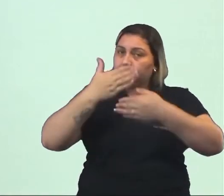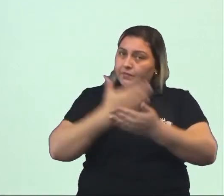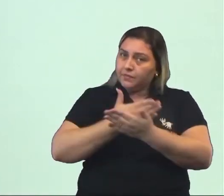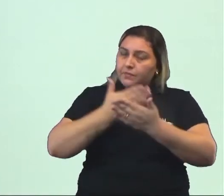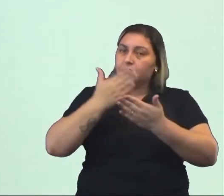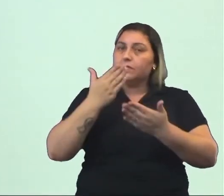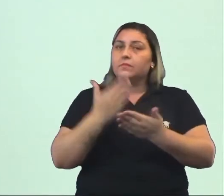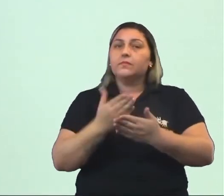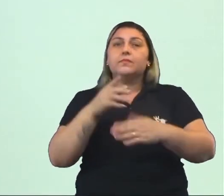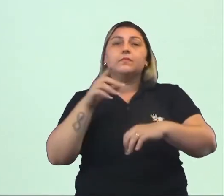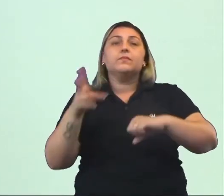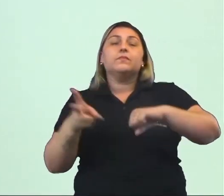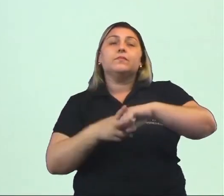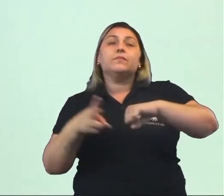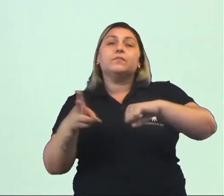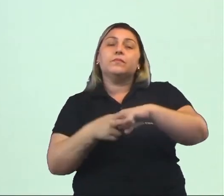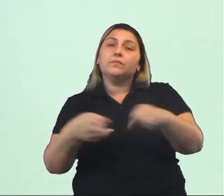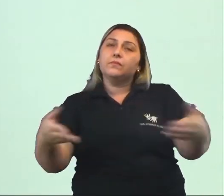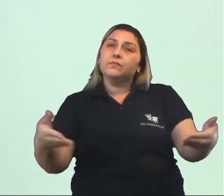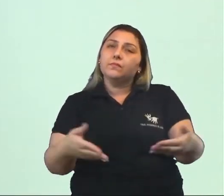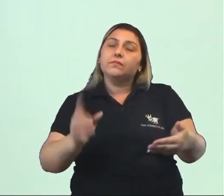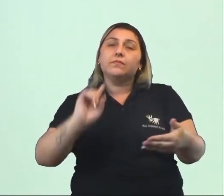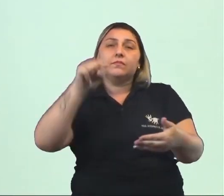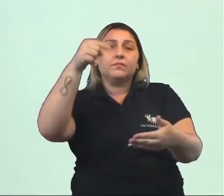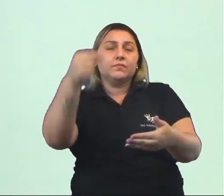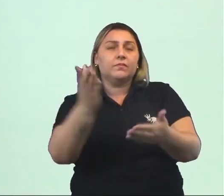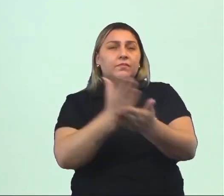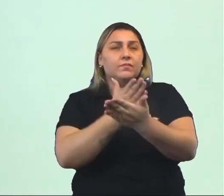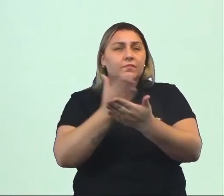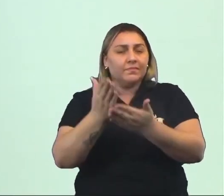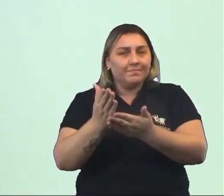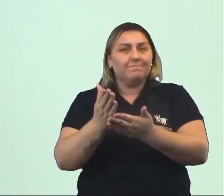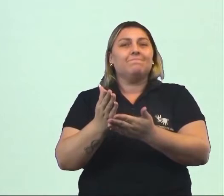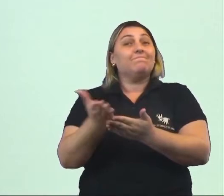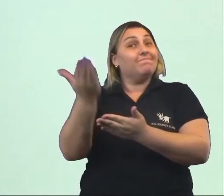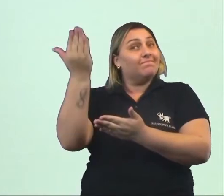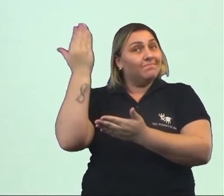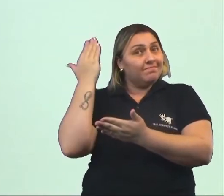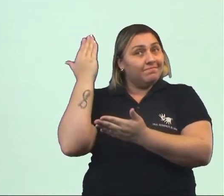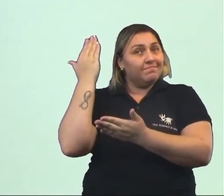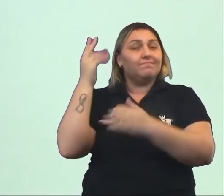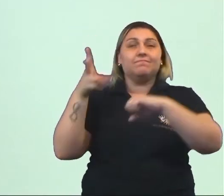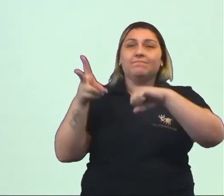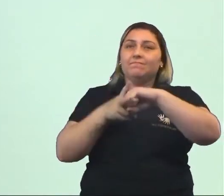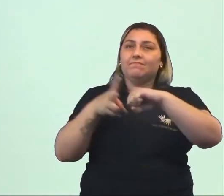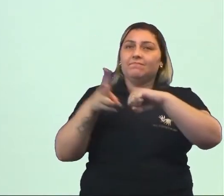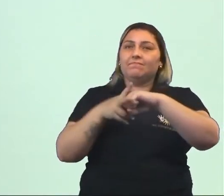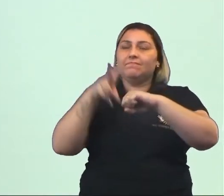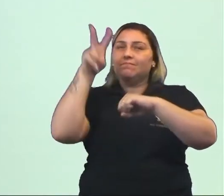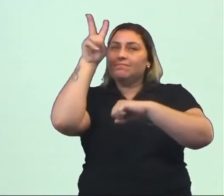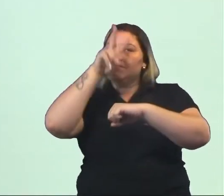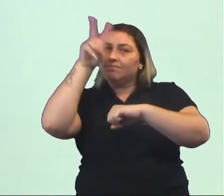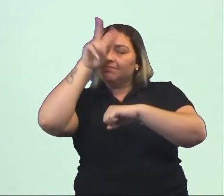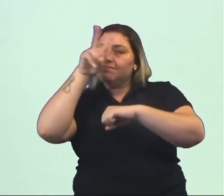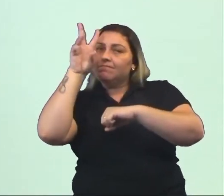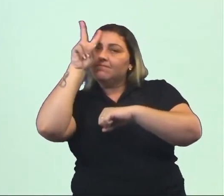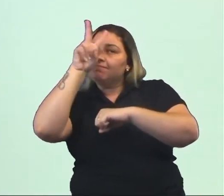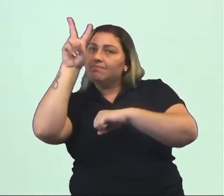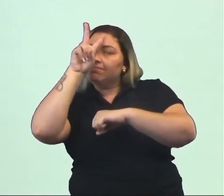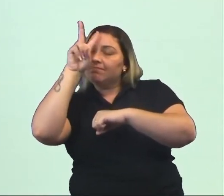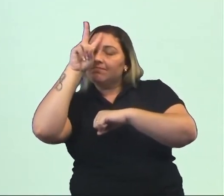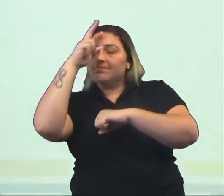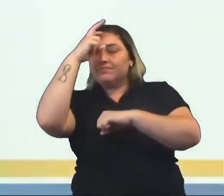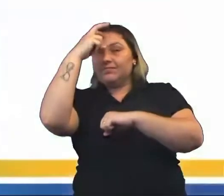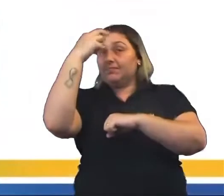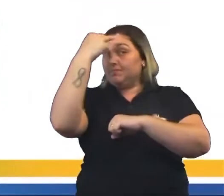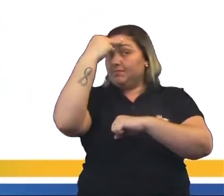inicia com tempos verbais no presente. Aí depois começa a predominar o passado, porque ele começa a relembrar, reviver suas